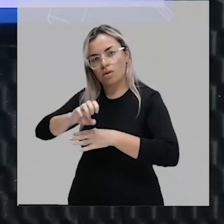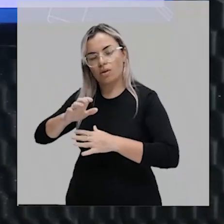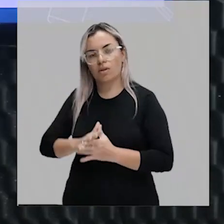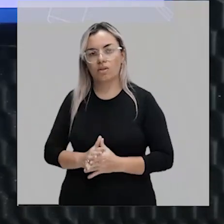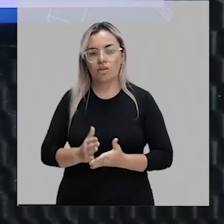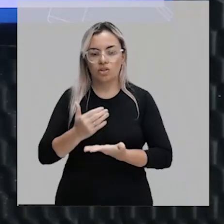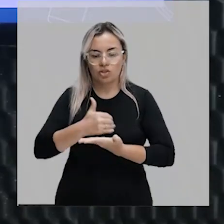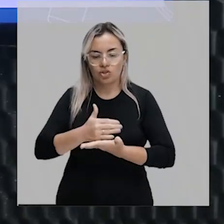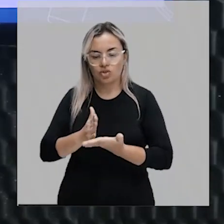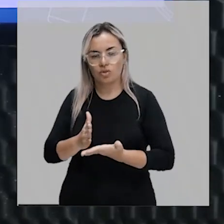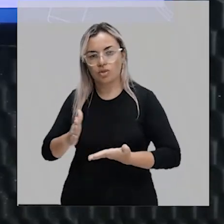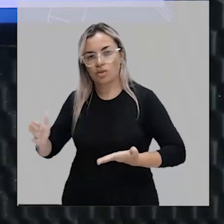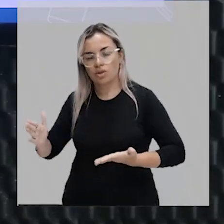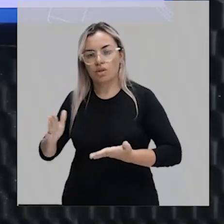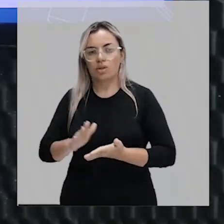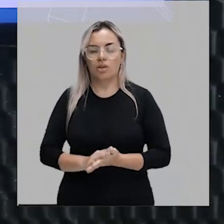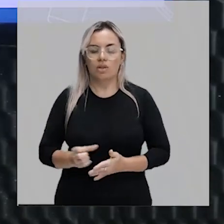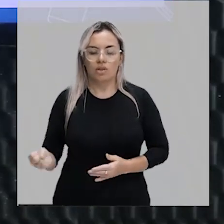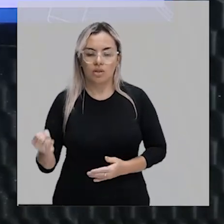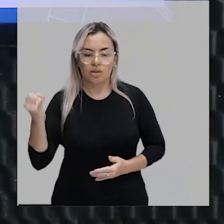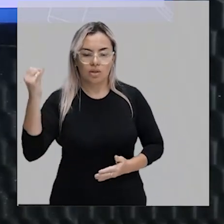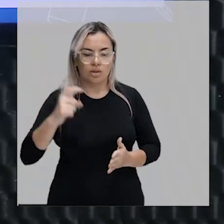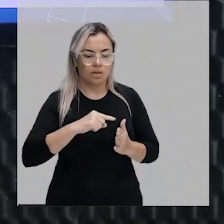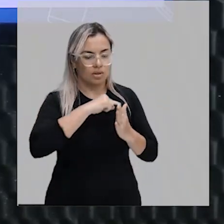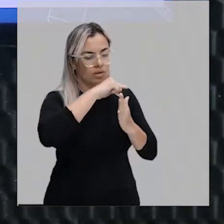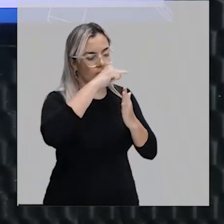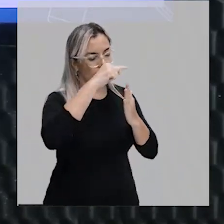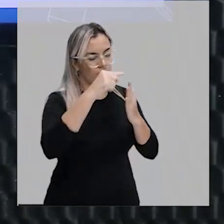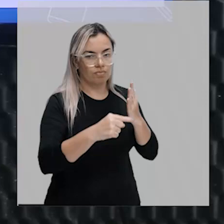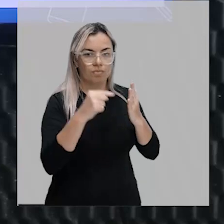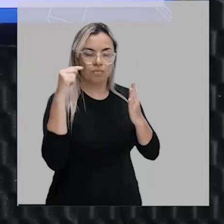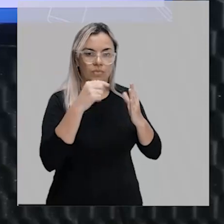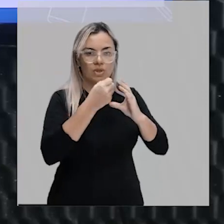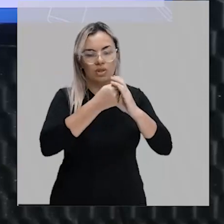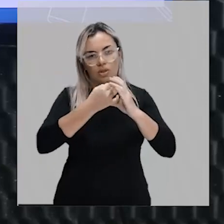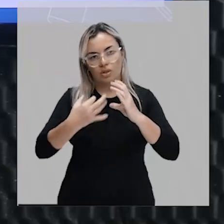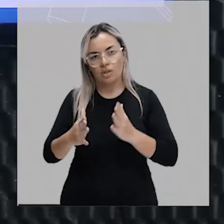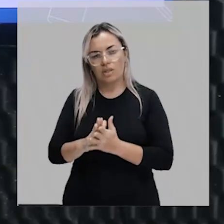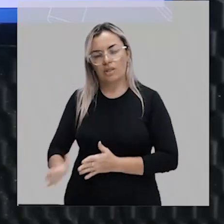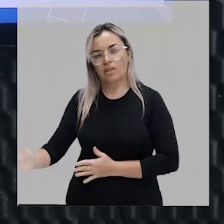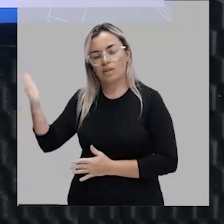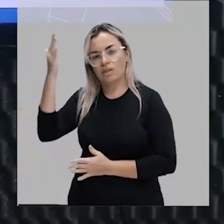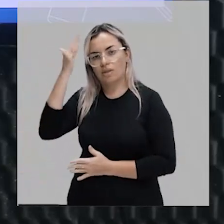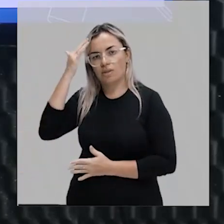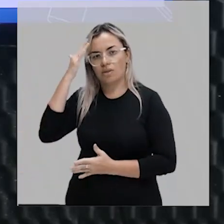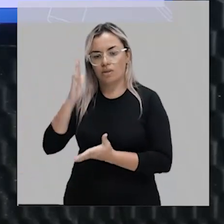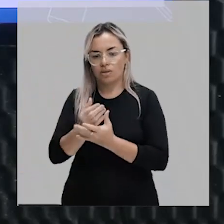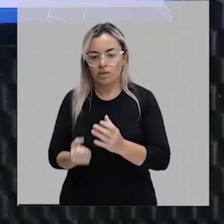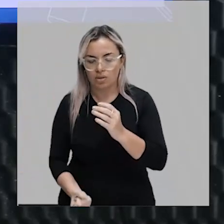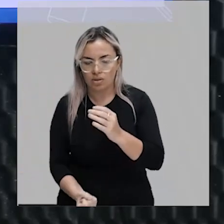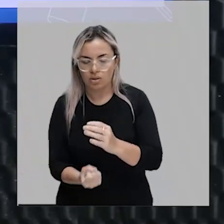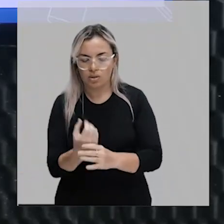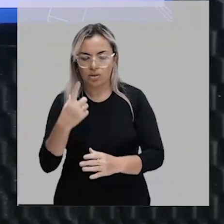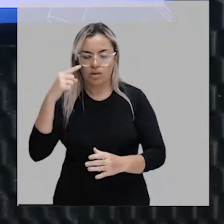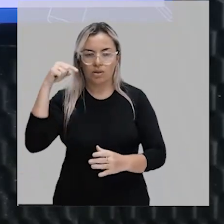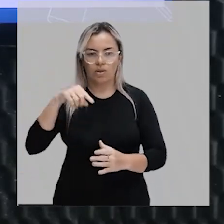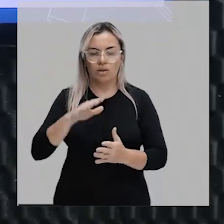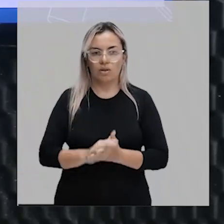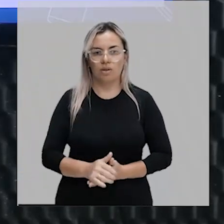são componentes muito importantes para que você compreendam o nascimento